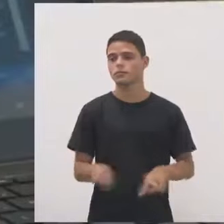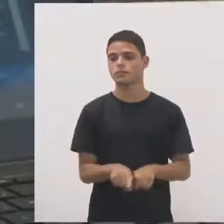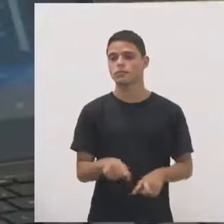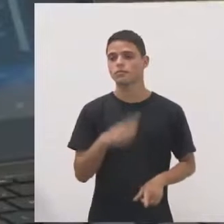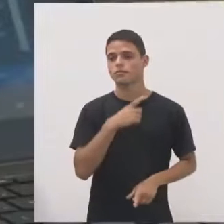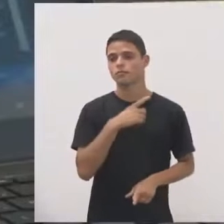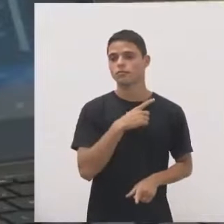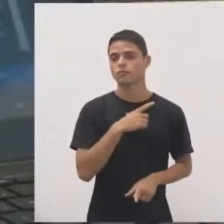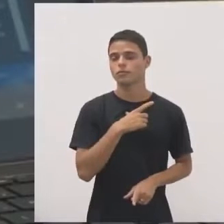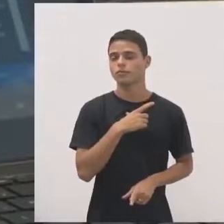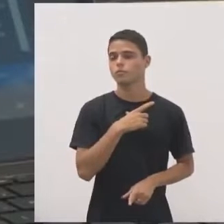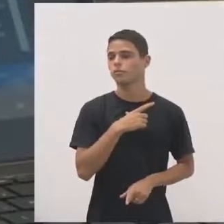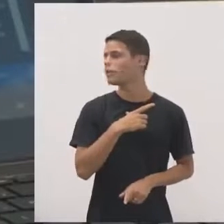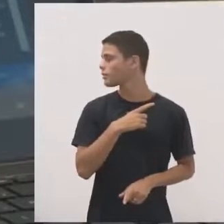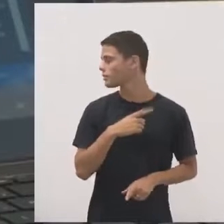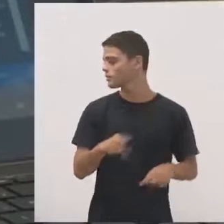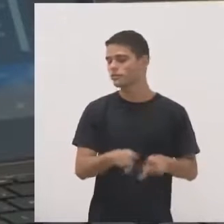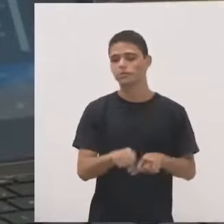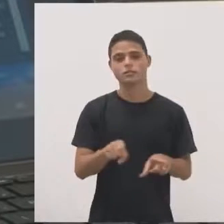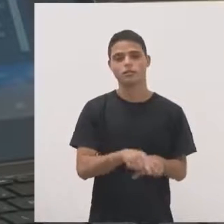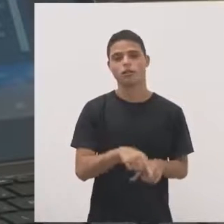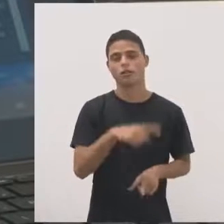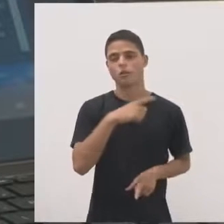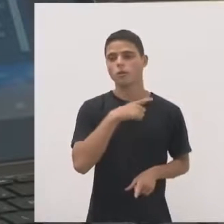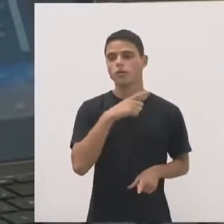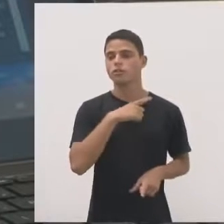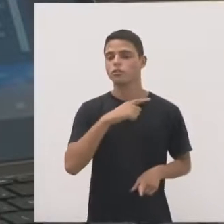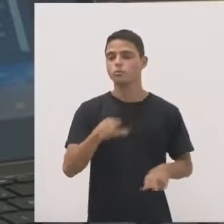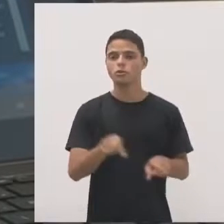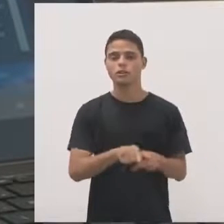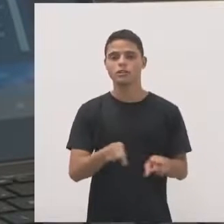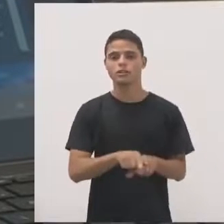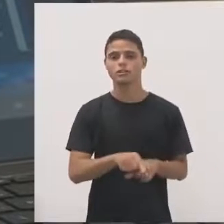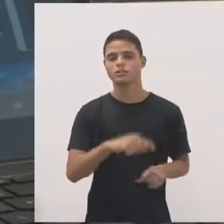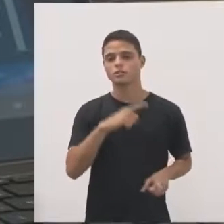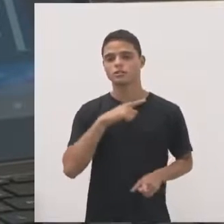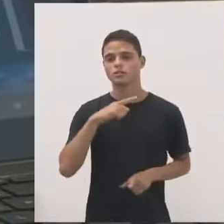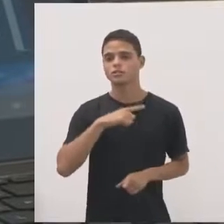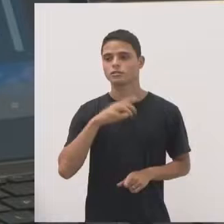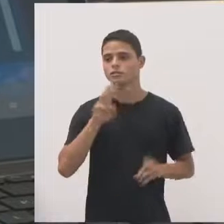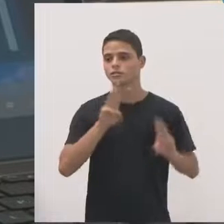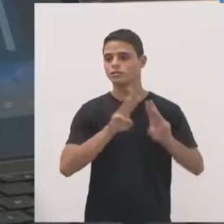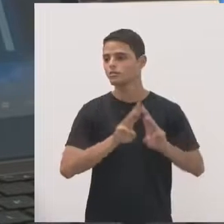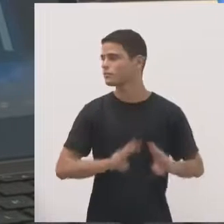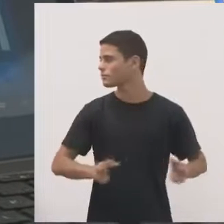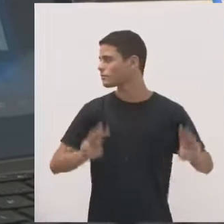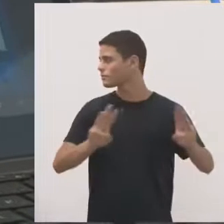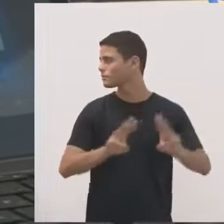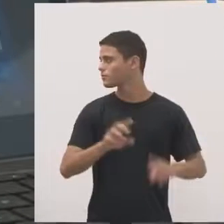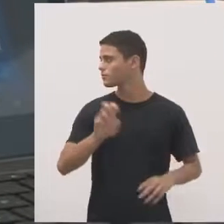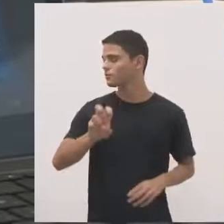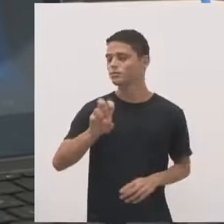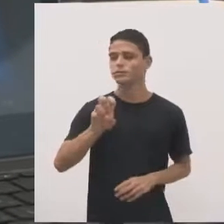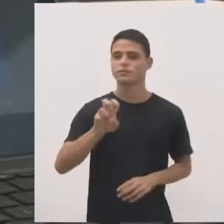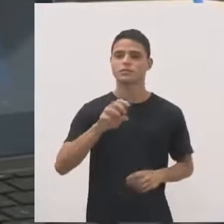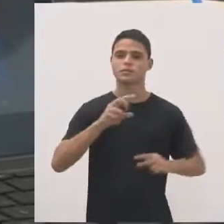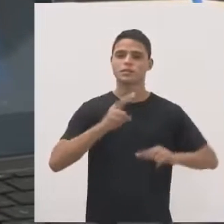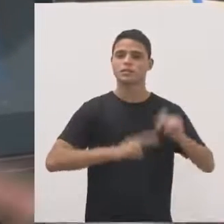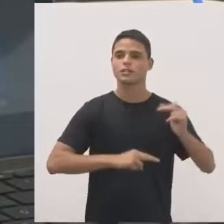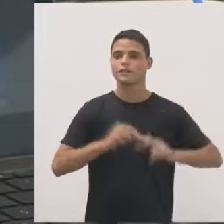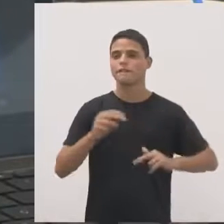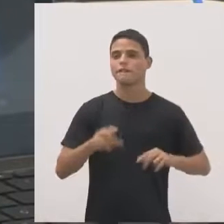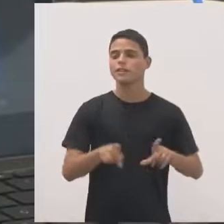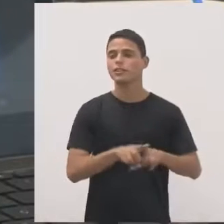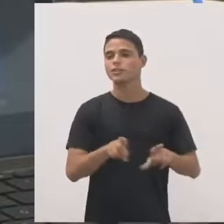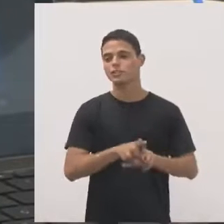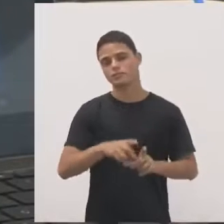não confundam. Perfeito, Ana. O Windows, ele não tem como eu ativar em 5 máquinas, que nem o Office tem. O Office eu posso ativar